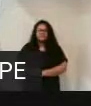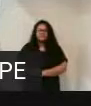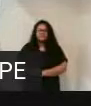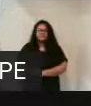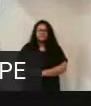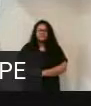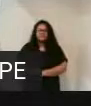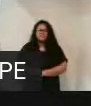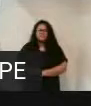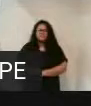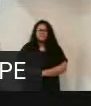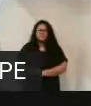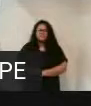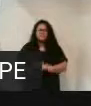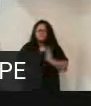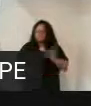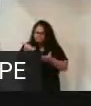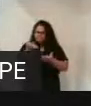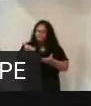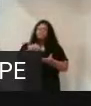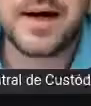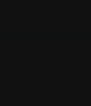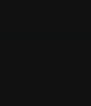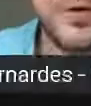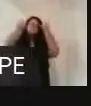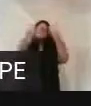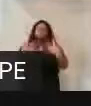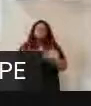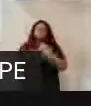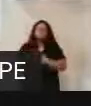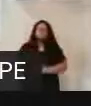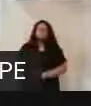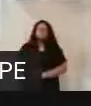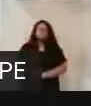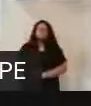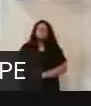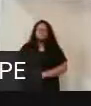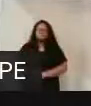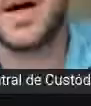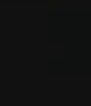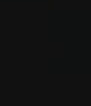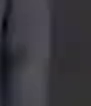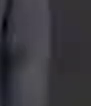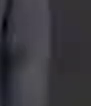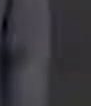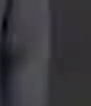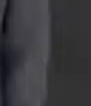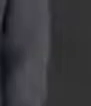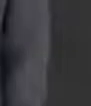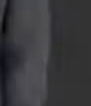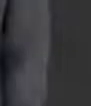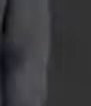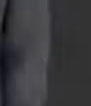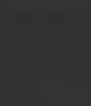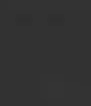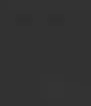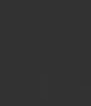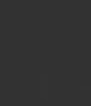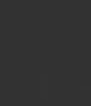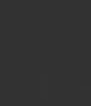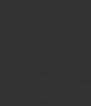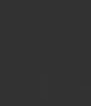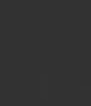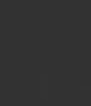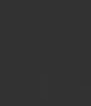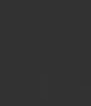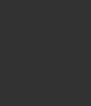Bom, então eu vou começando a falar um pouco do verificador independente. Já foi apresentado, acho que não